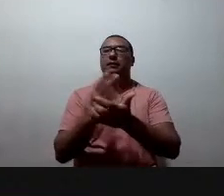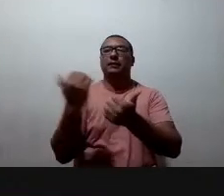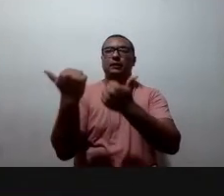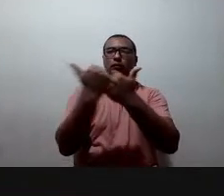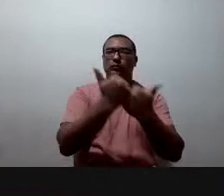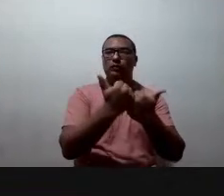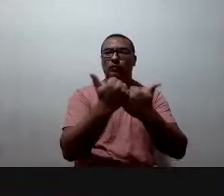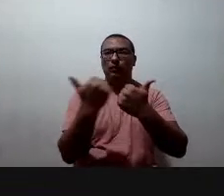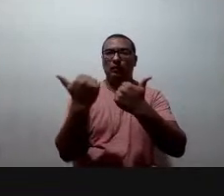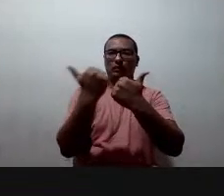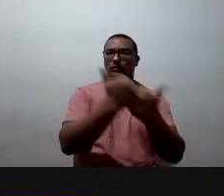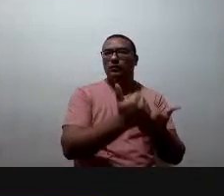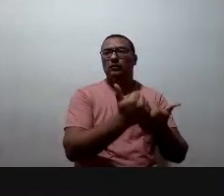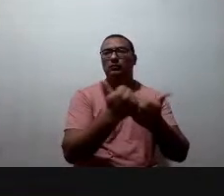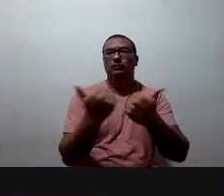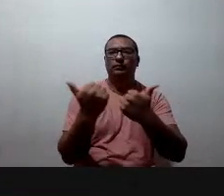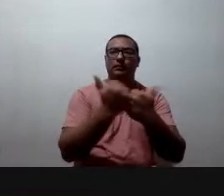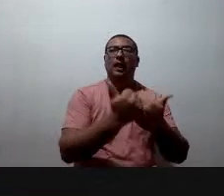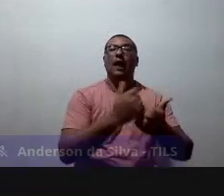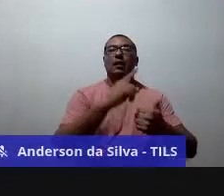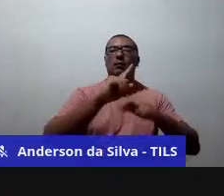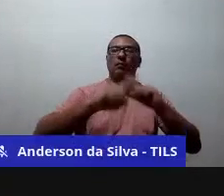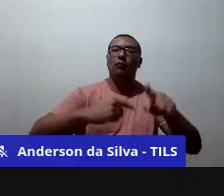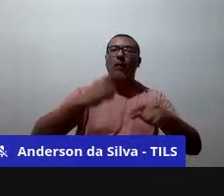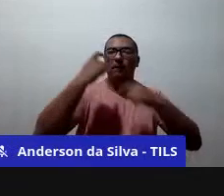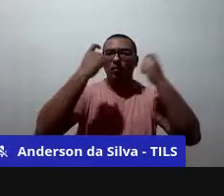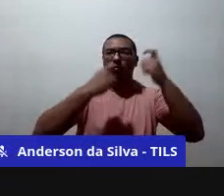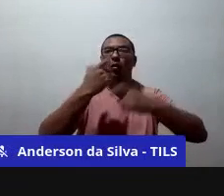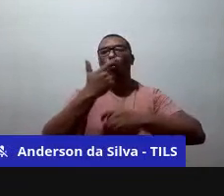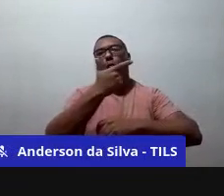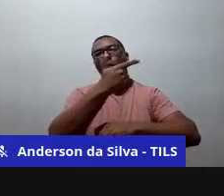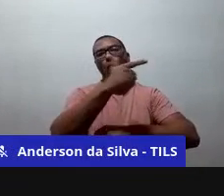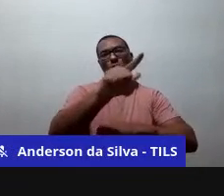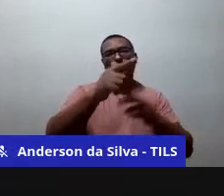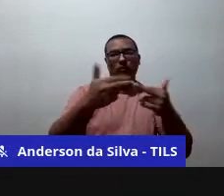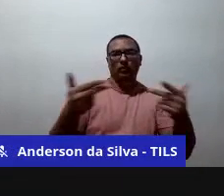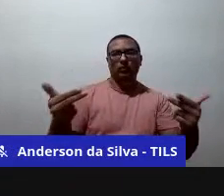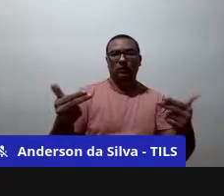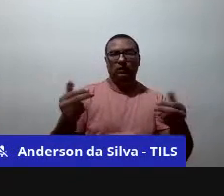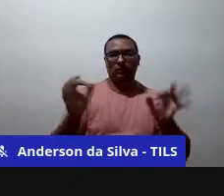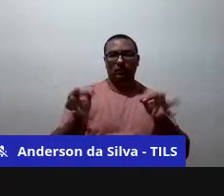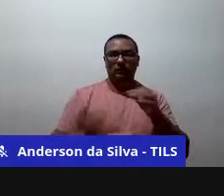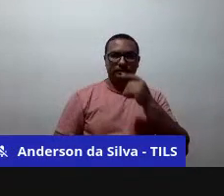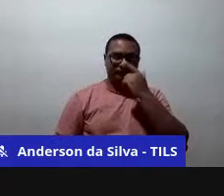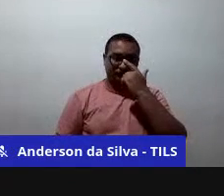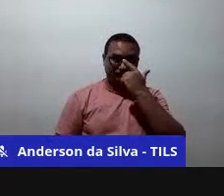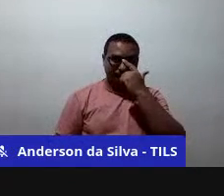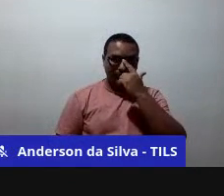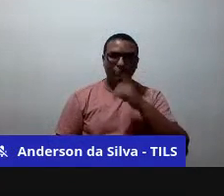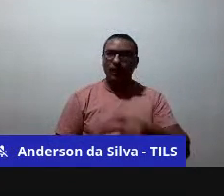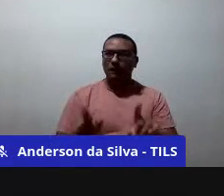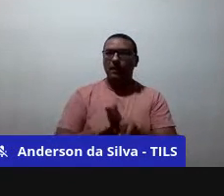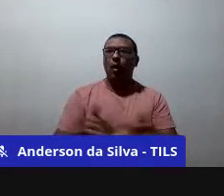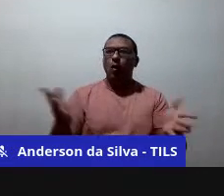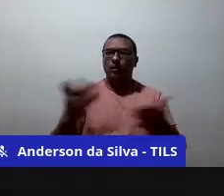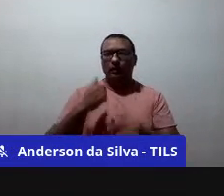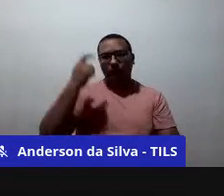gente começa a se preocupar com coisas mais complexas. Então, eu vejo as cidades inteligentes muito